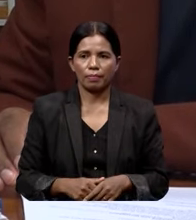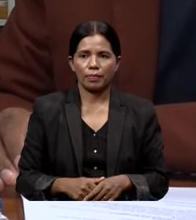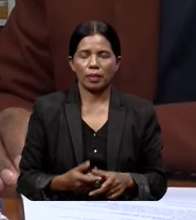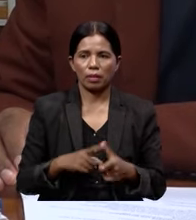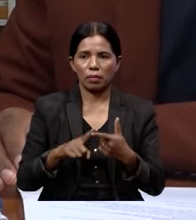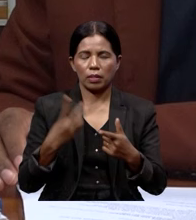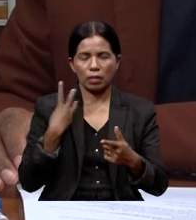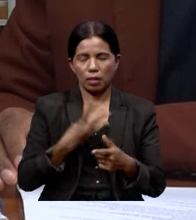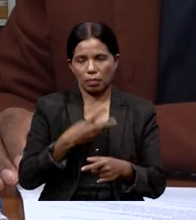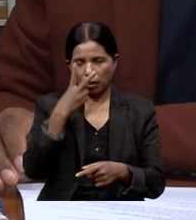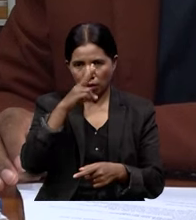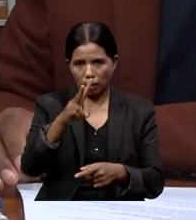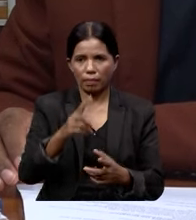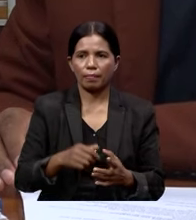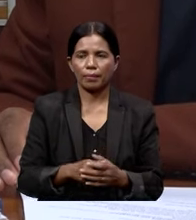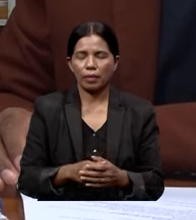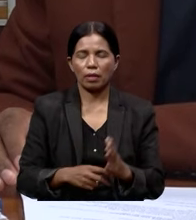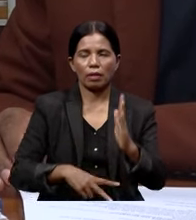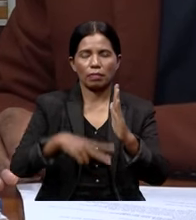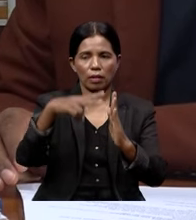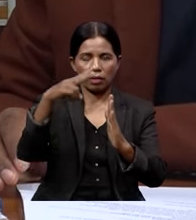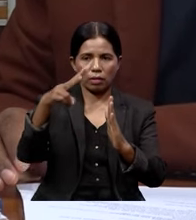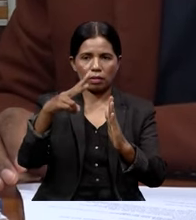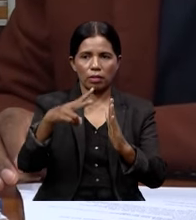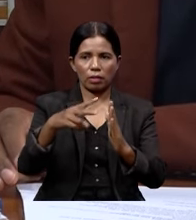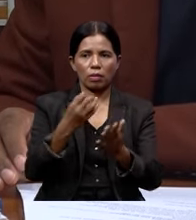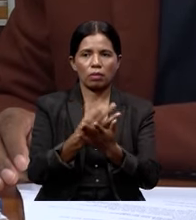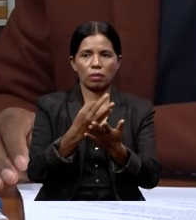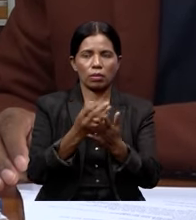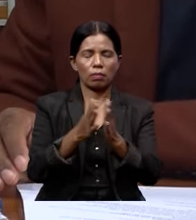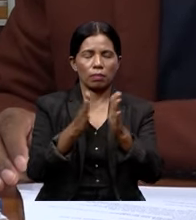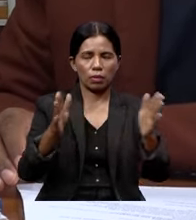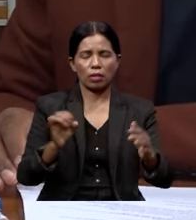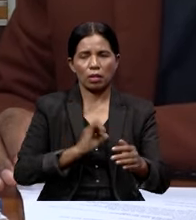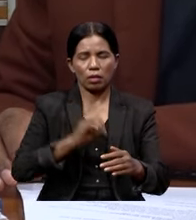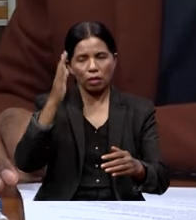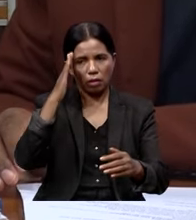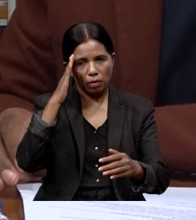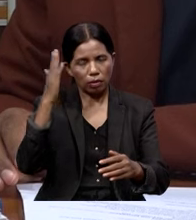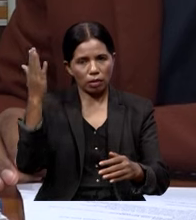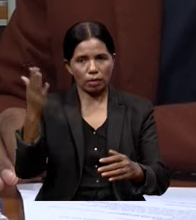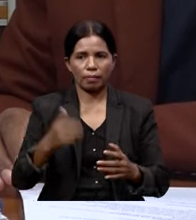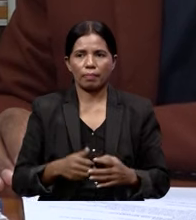da mehre, valor arrendamento né nia osan bot tebe sa noi hor behira ki ha